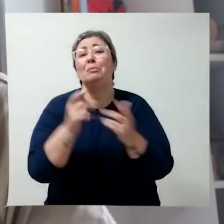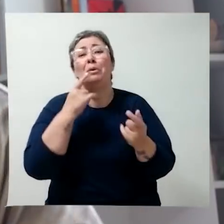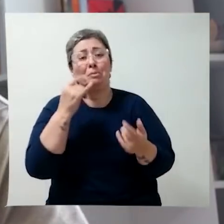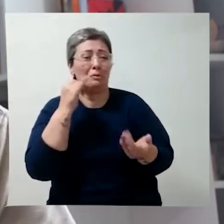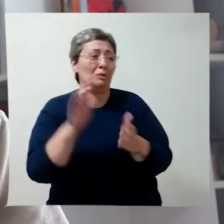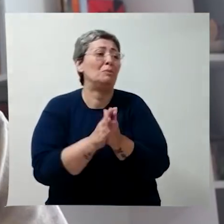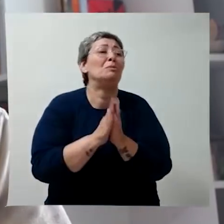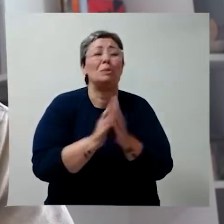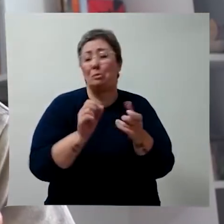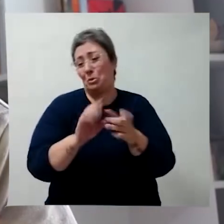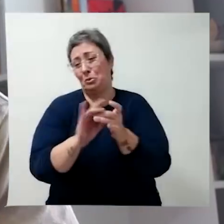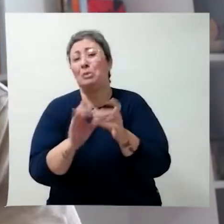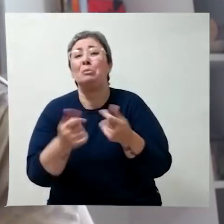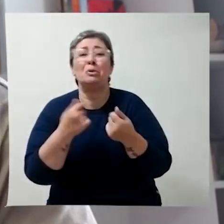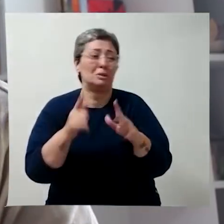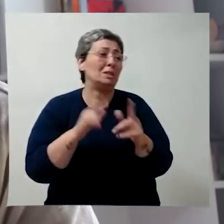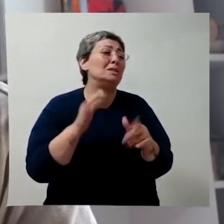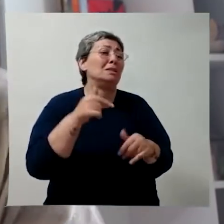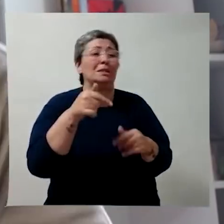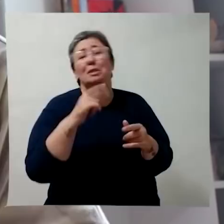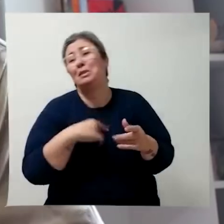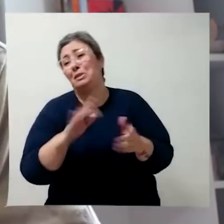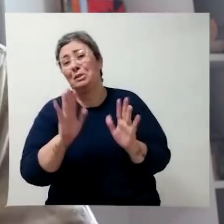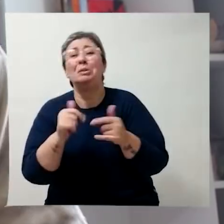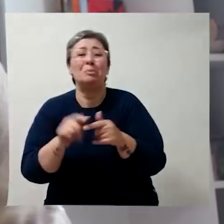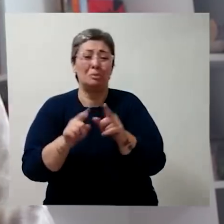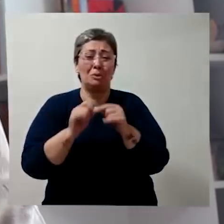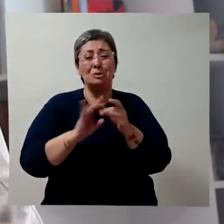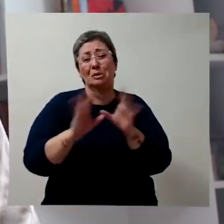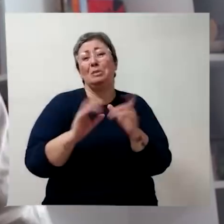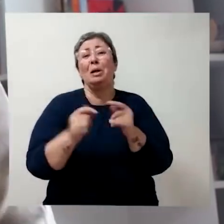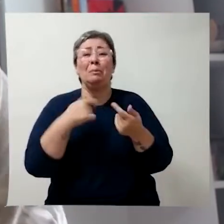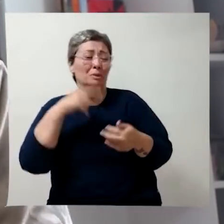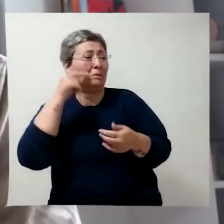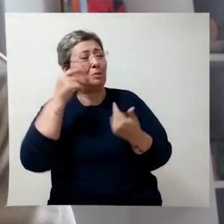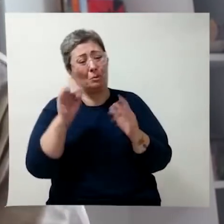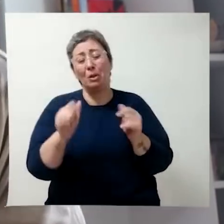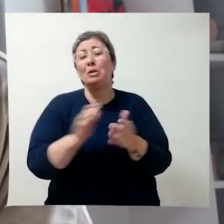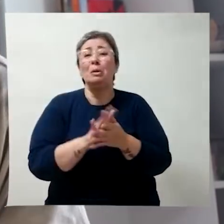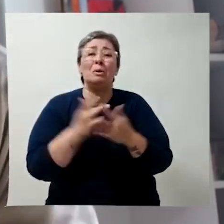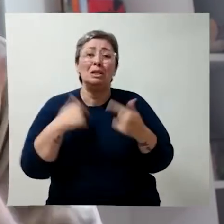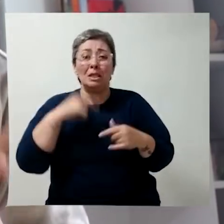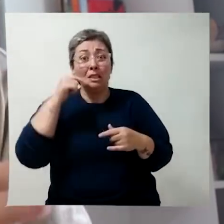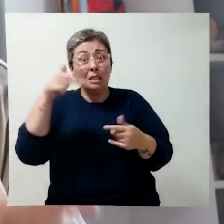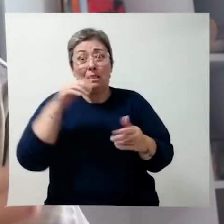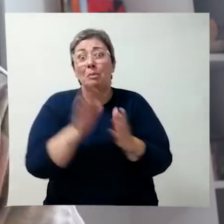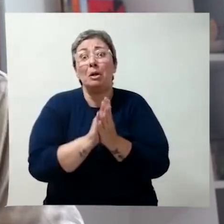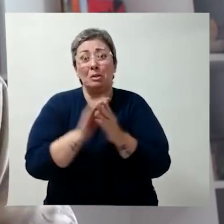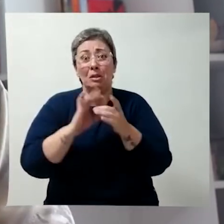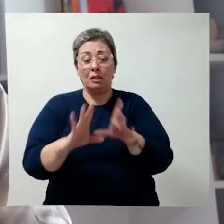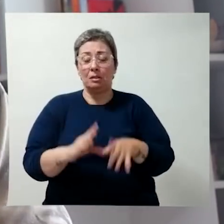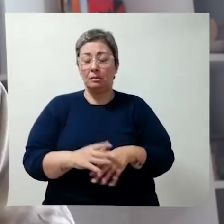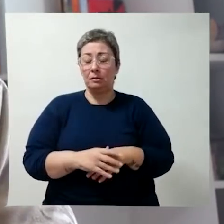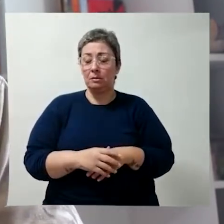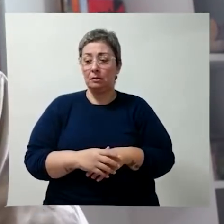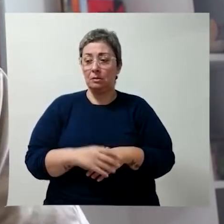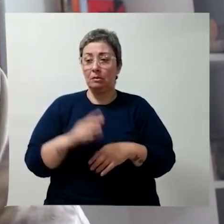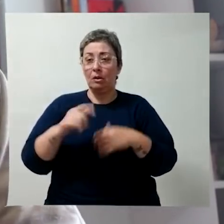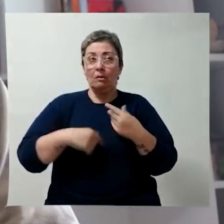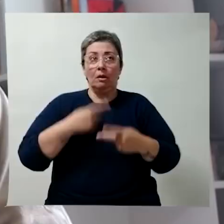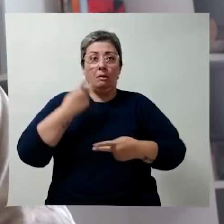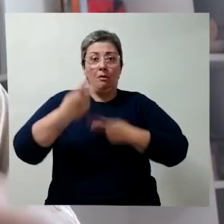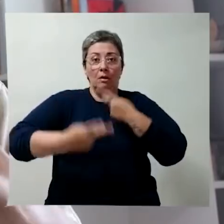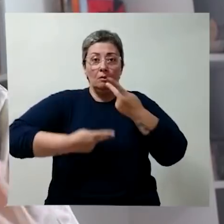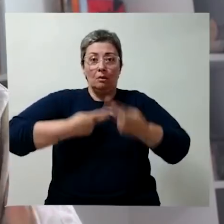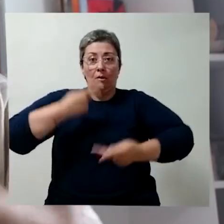7 dias, pai, já são 7 dias, já pode soltar ele. Pai, já são 7 dias, pai, já passaram 7 dias, já pode soltar ele. Pai, já são 7 dias, já pode soltar ele. Pai, já são 7 dias, já pode soltar ele, pai. E